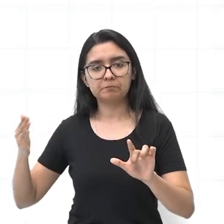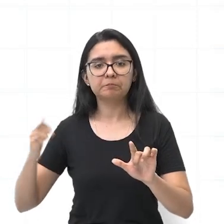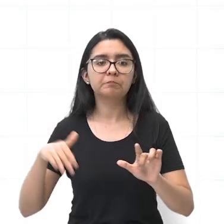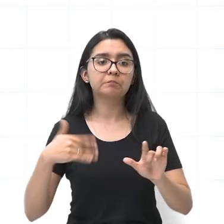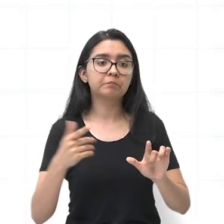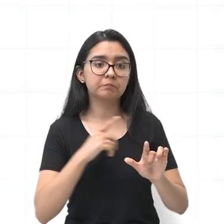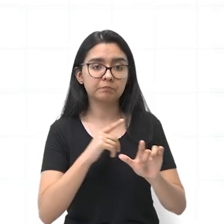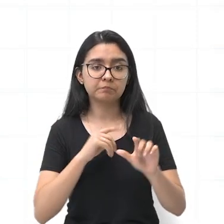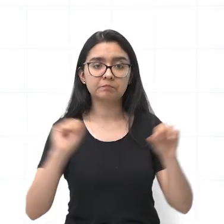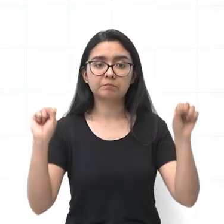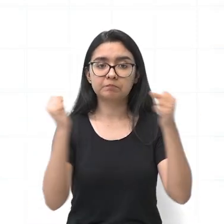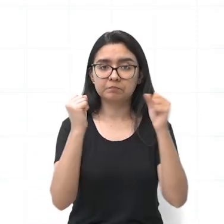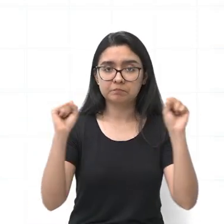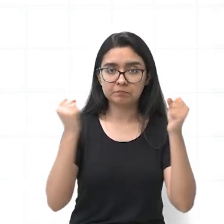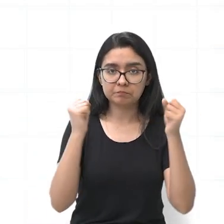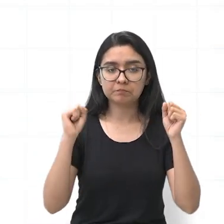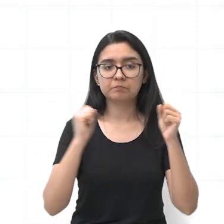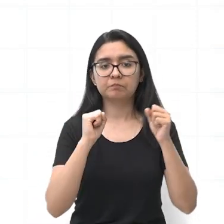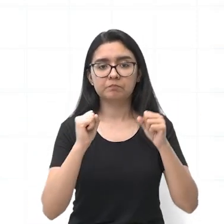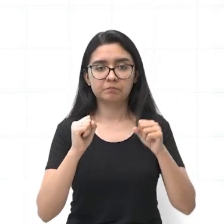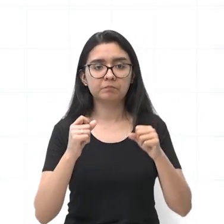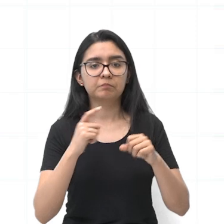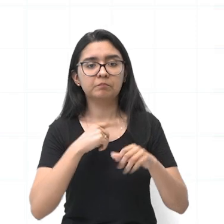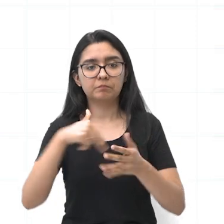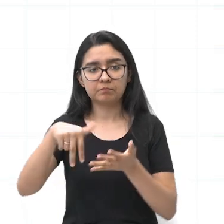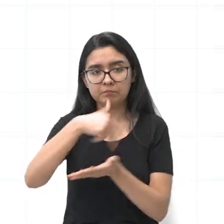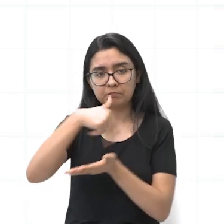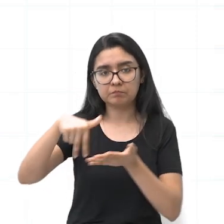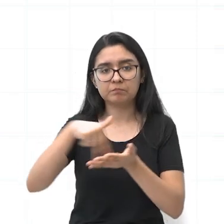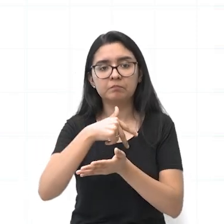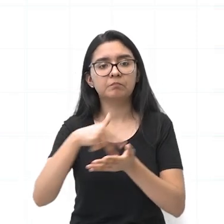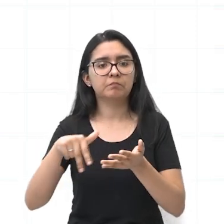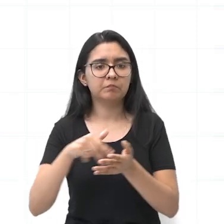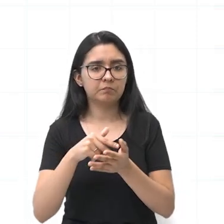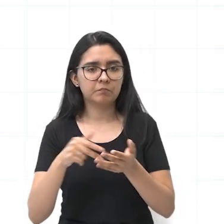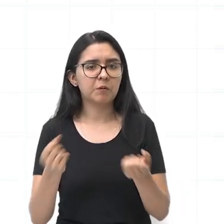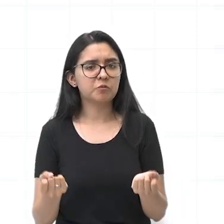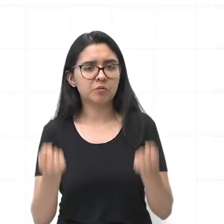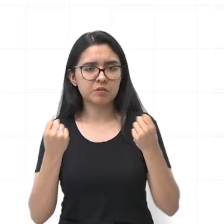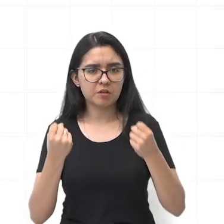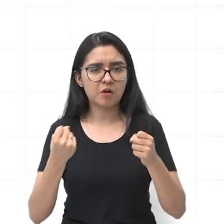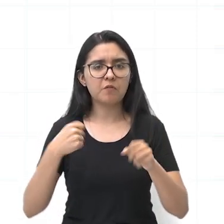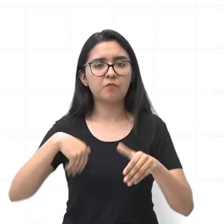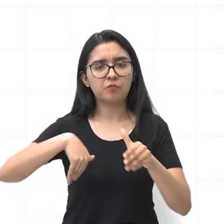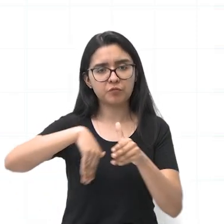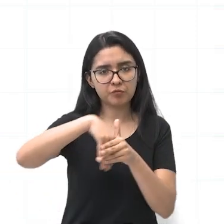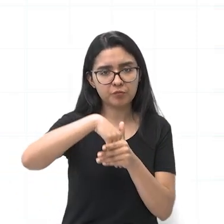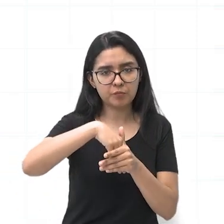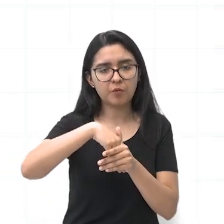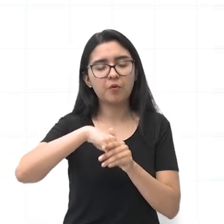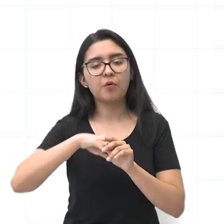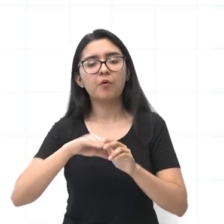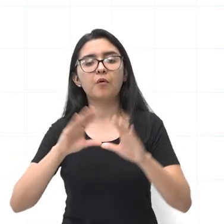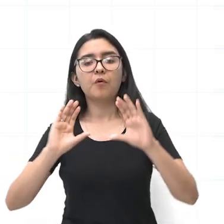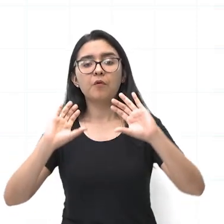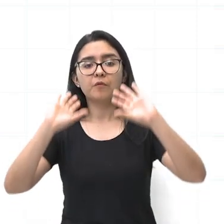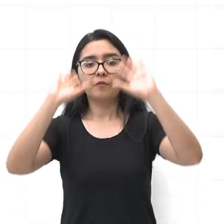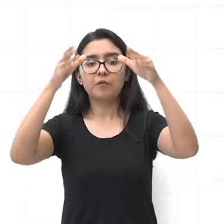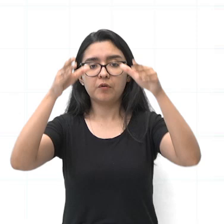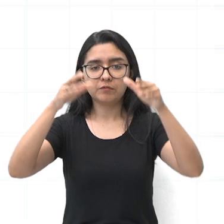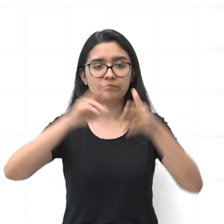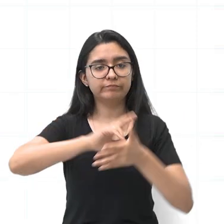presente em atividades como ginástica, dança, musculação, futebol, vôlei e muitas